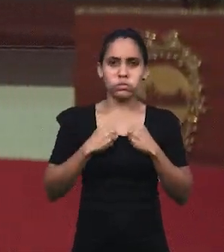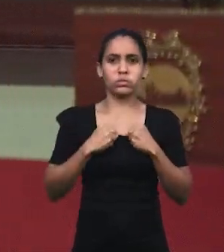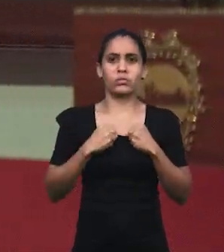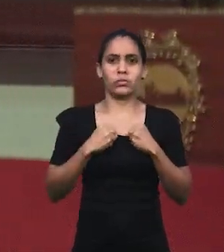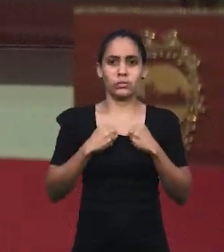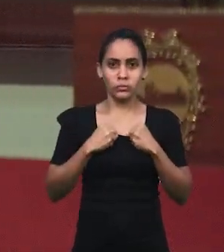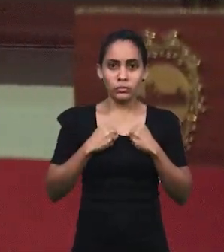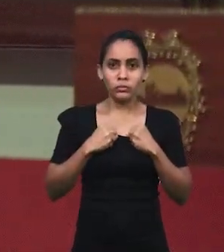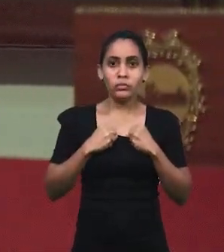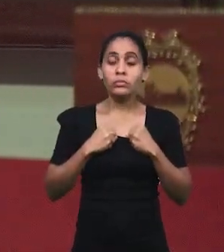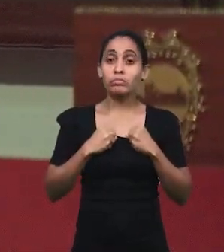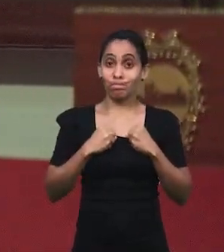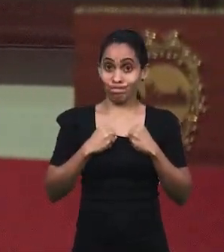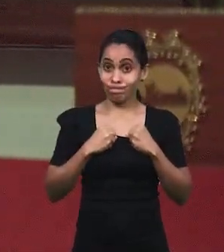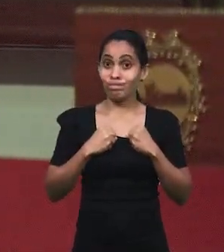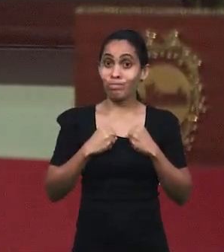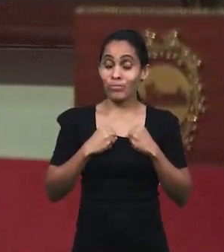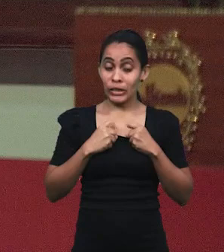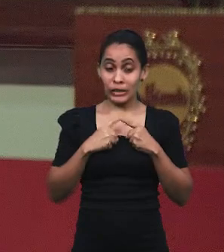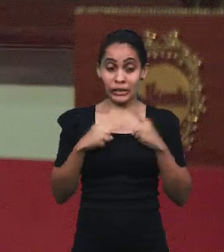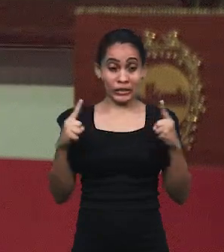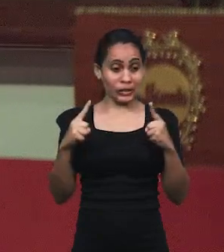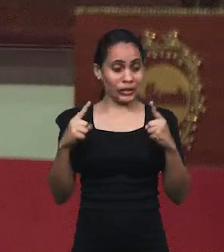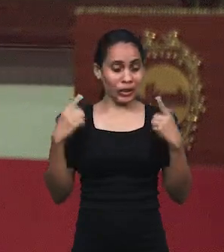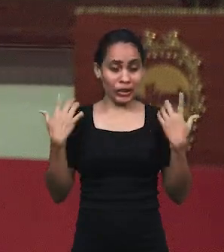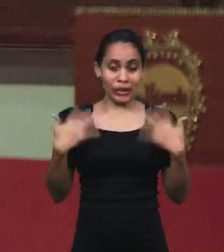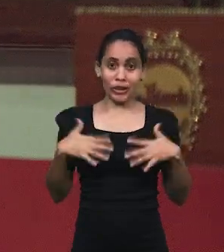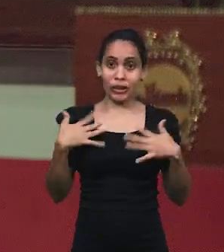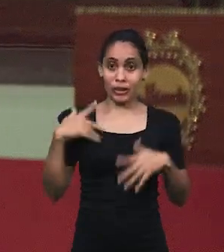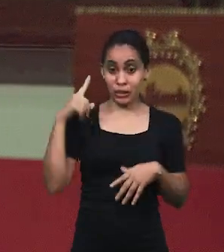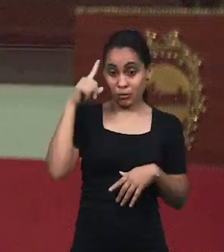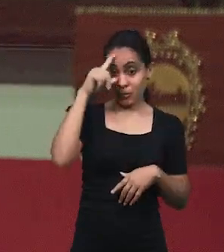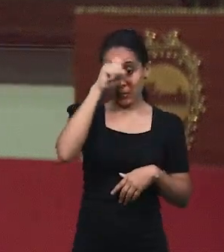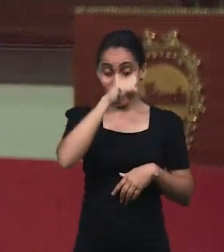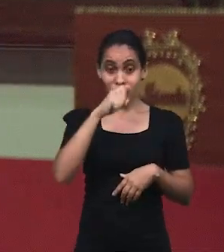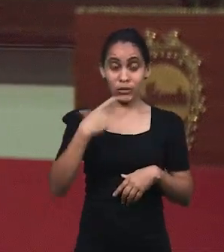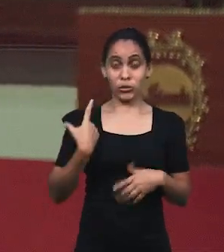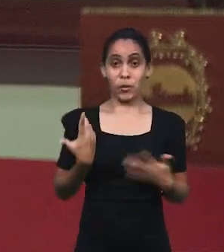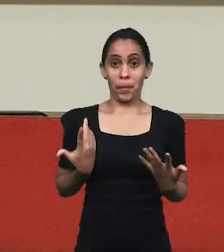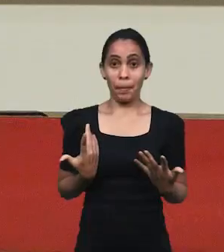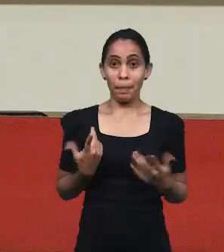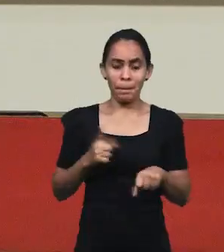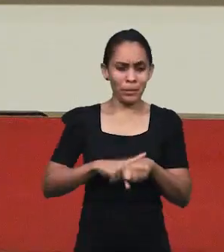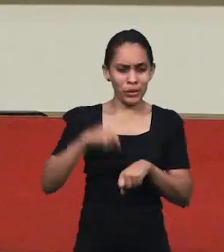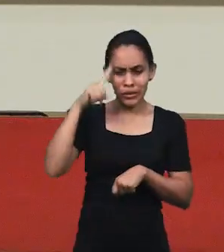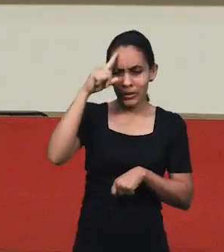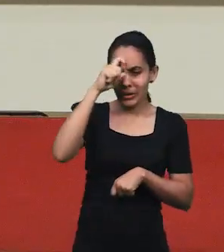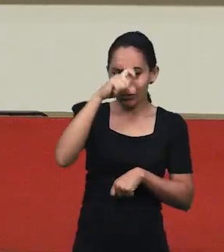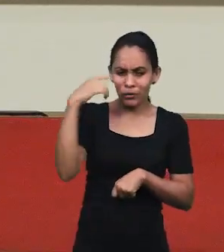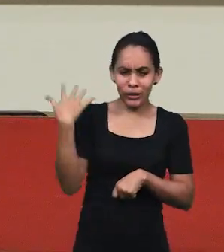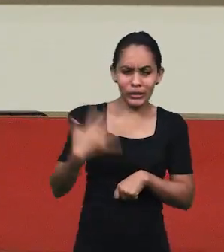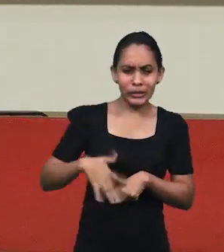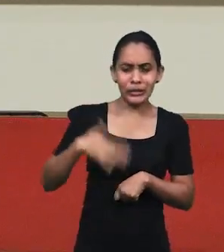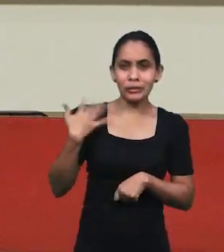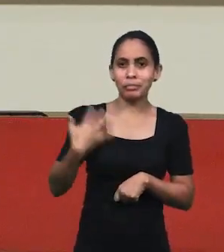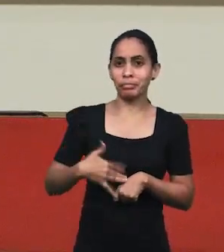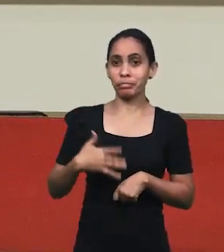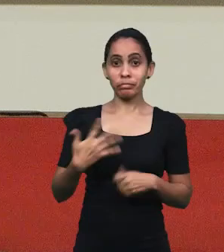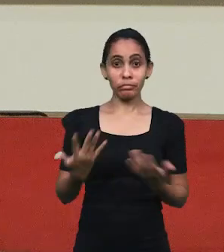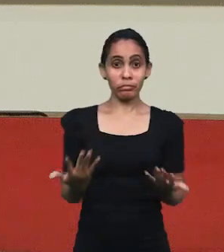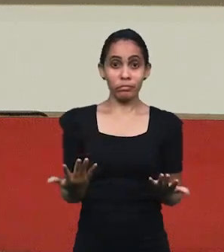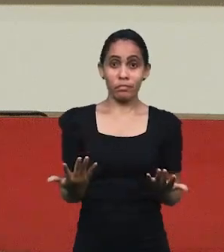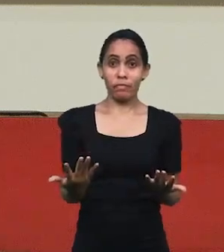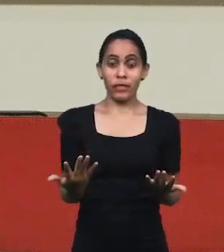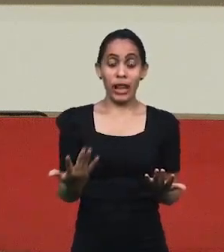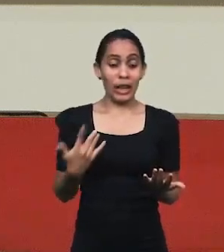por reações que vai que tomar, por ação mais forte vai que agir, por imprimir força, por